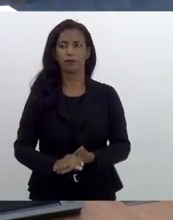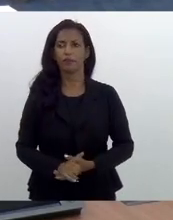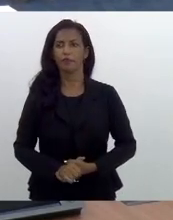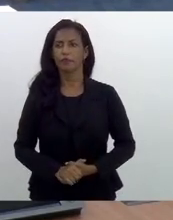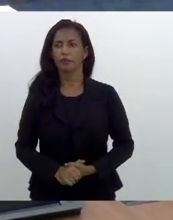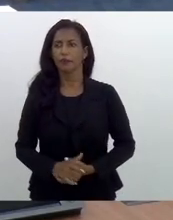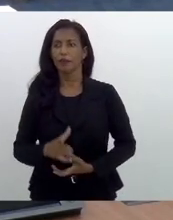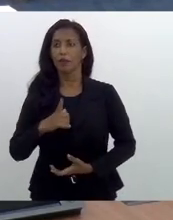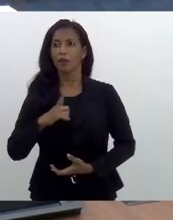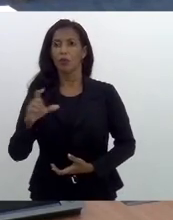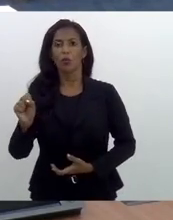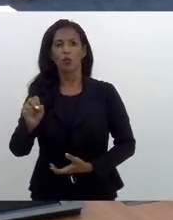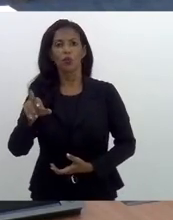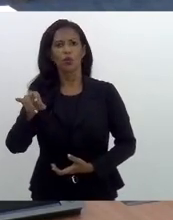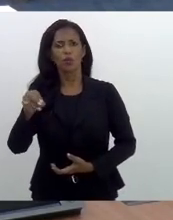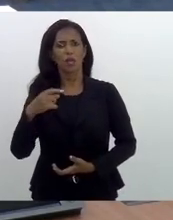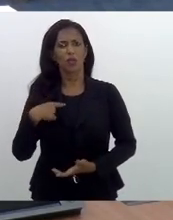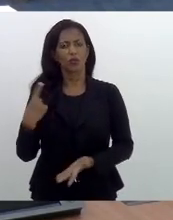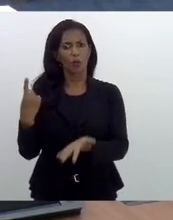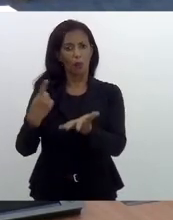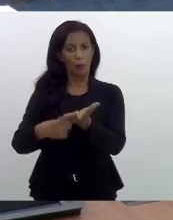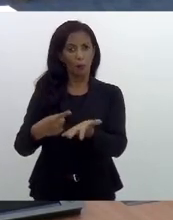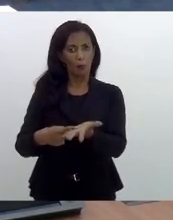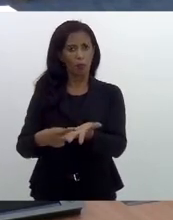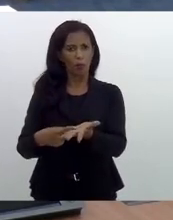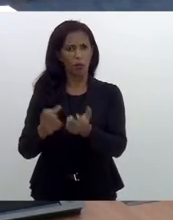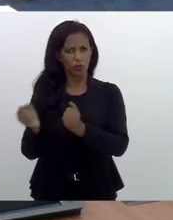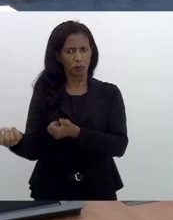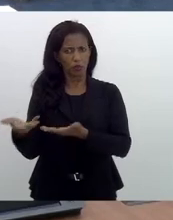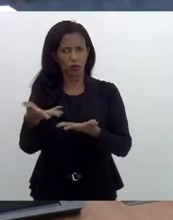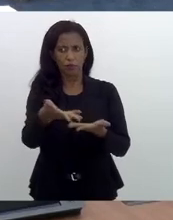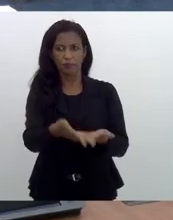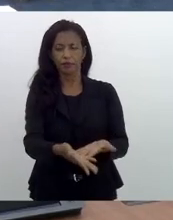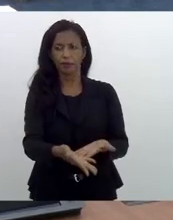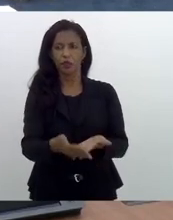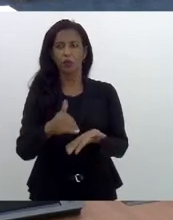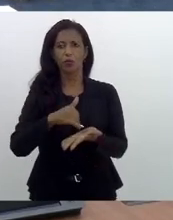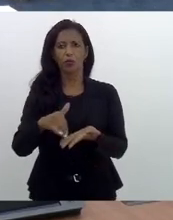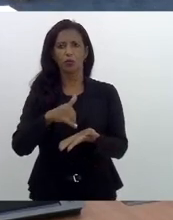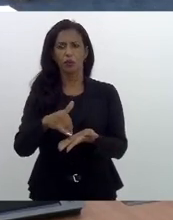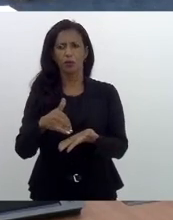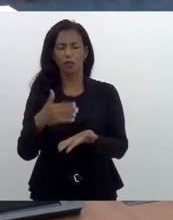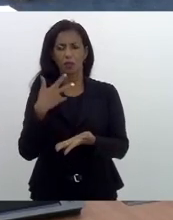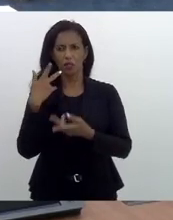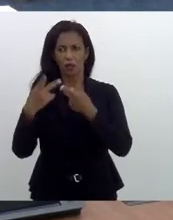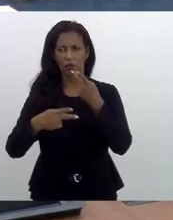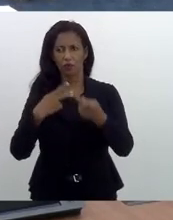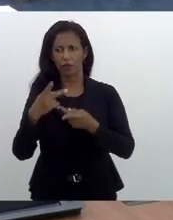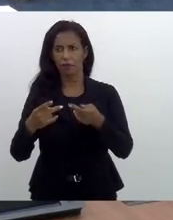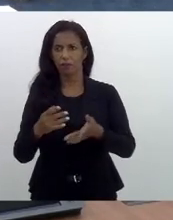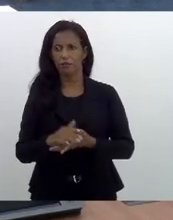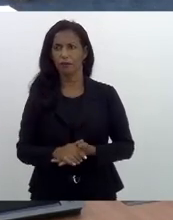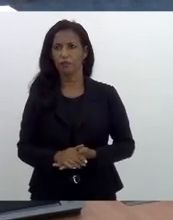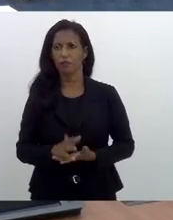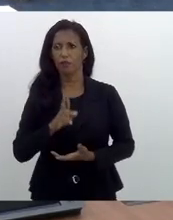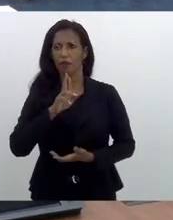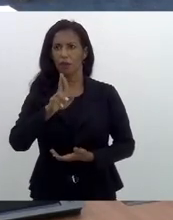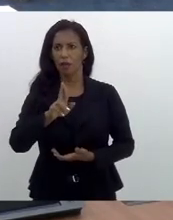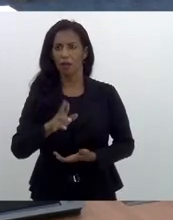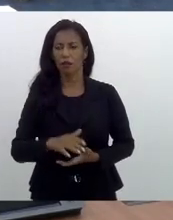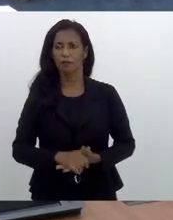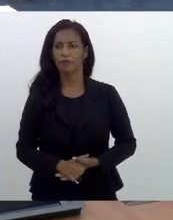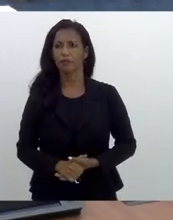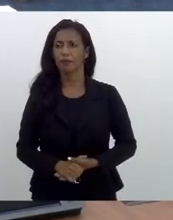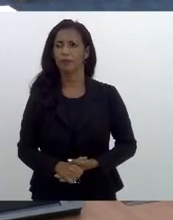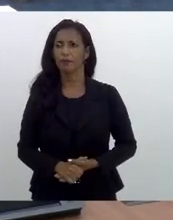uma proposta específica permite presidente o secretário Sérgio falar responder pode